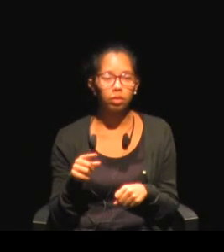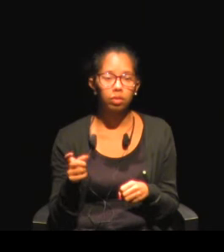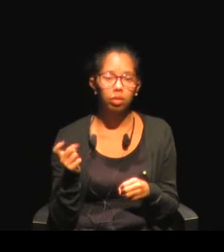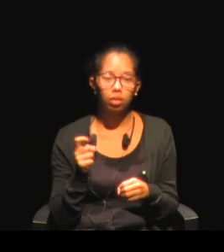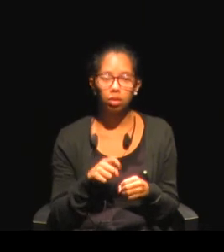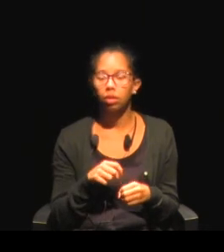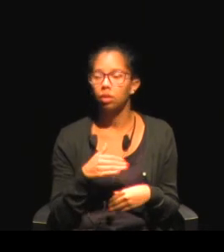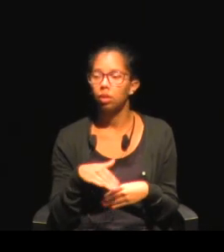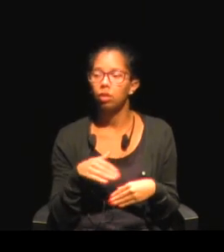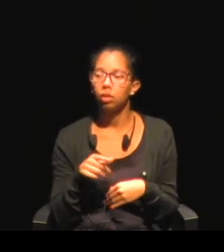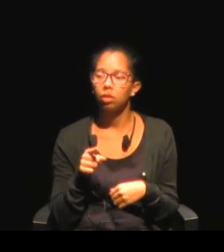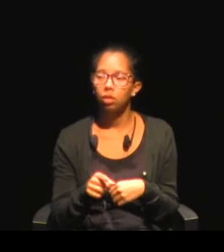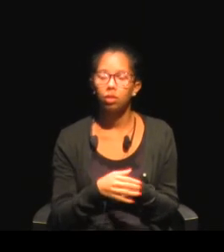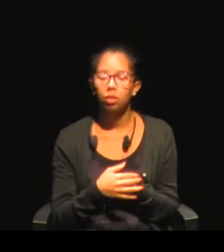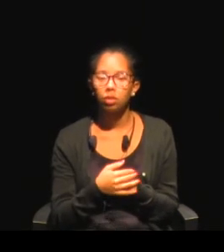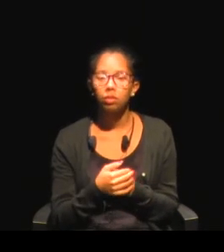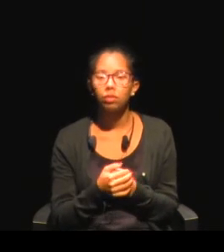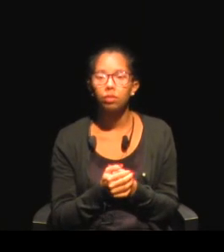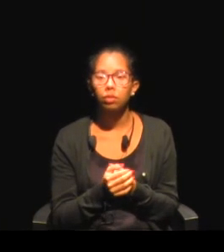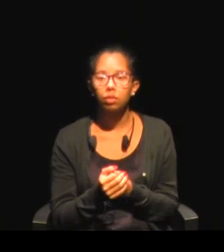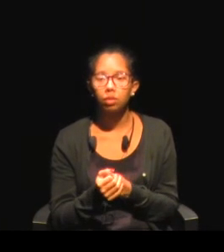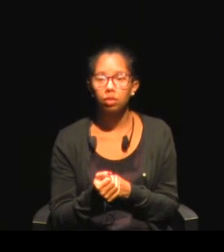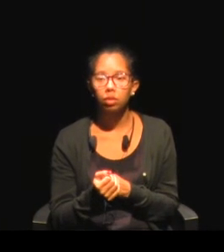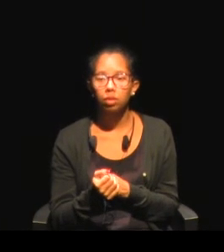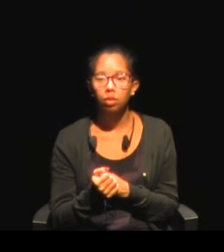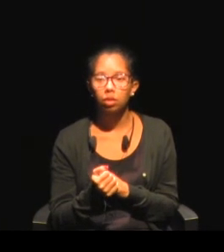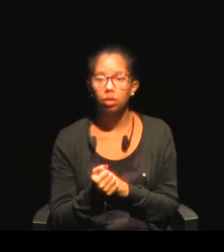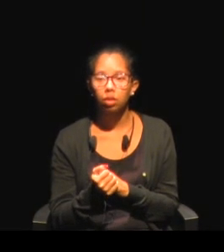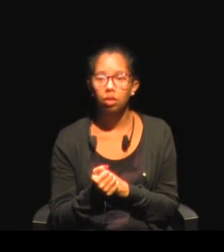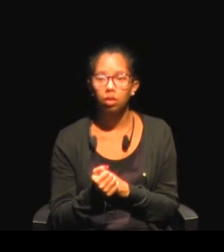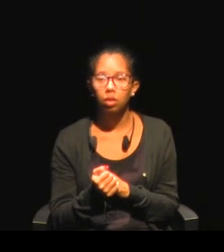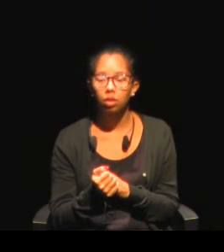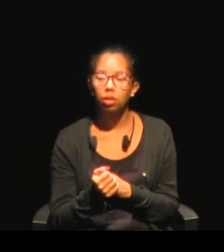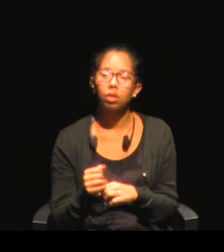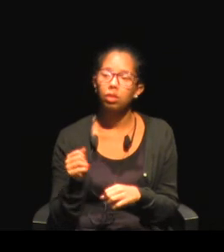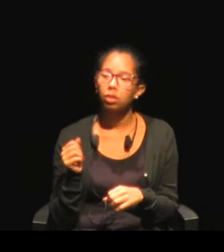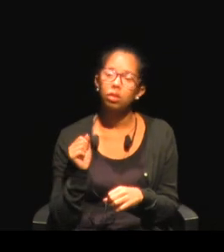e também a sede da CTN, que é esse...